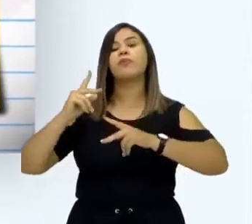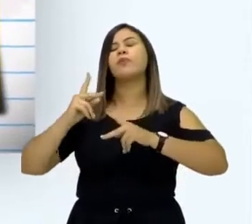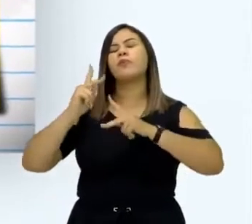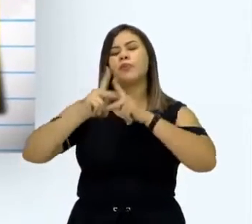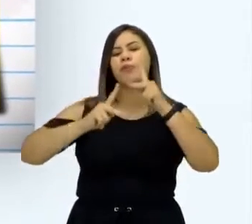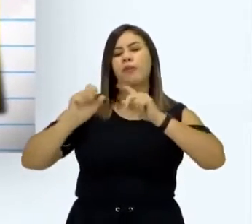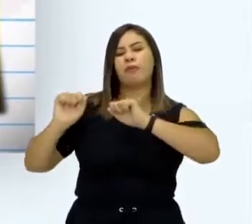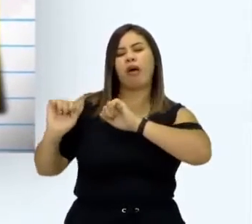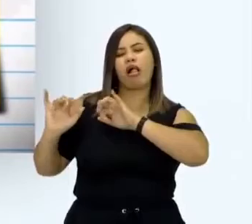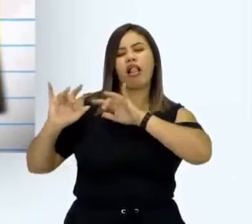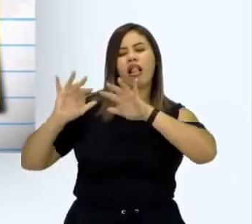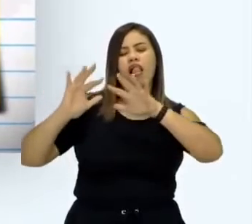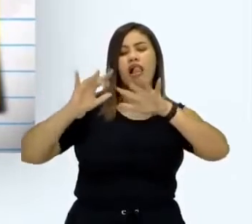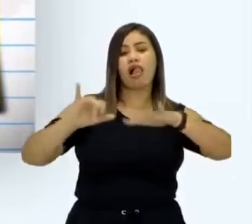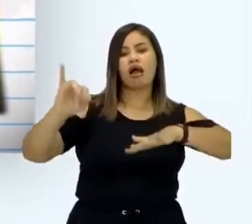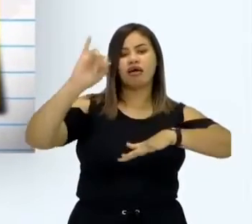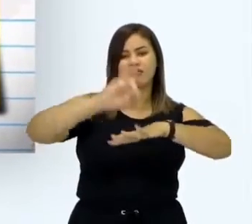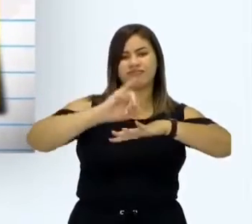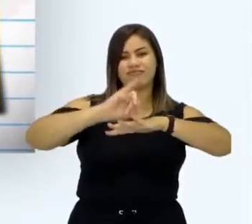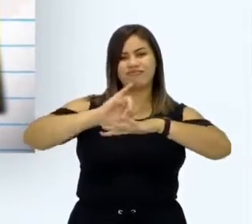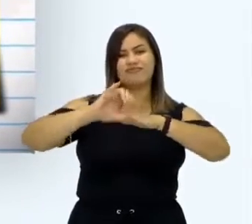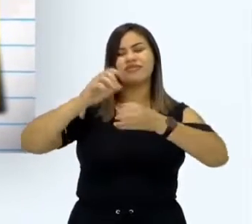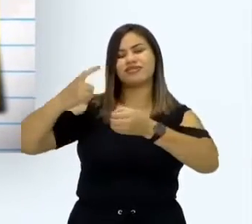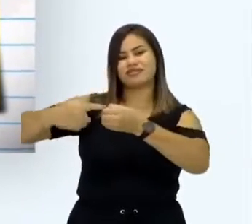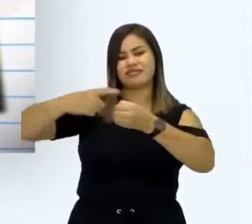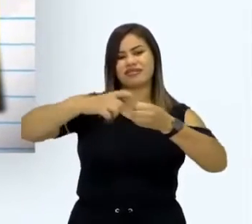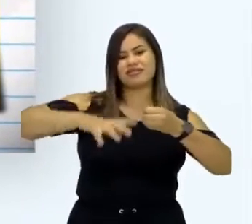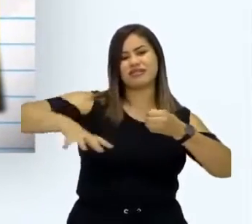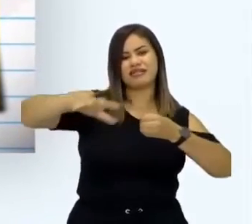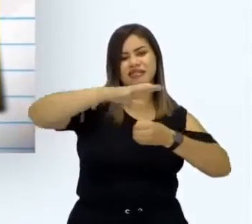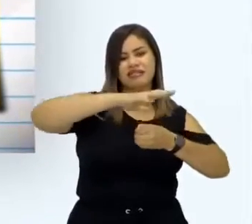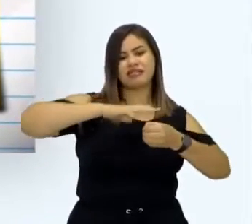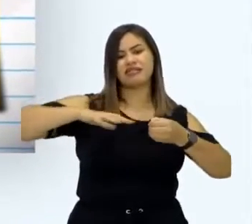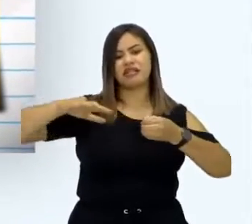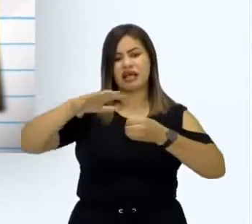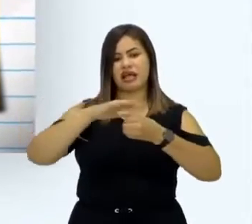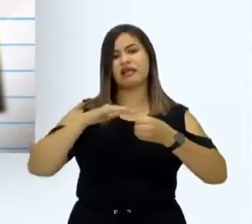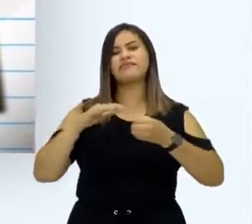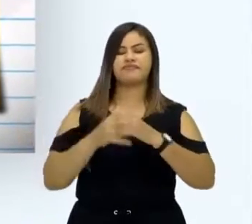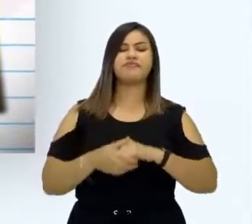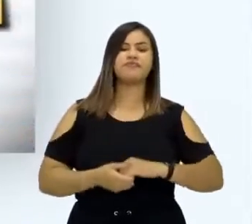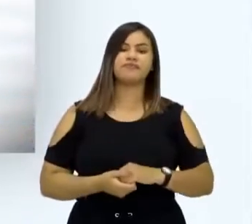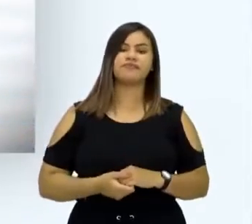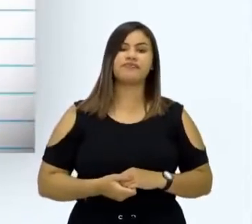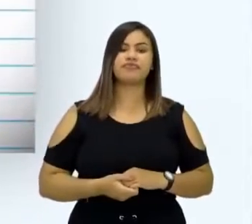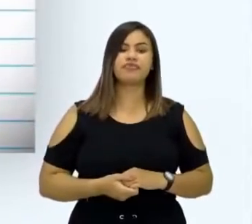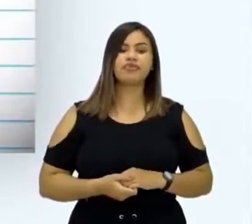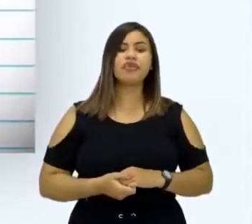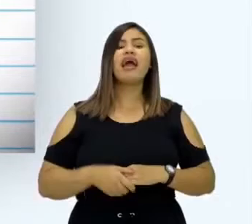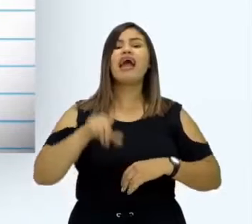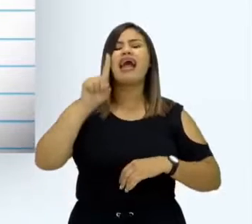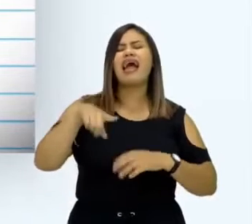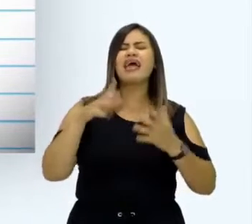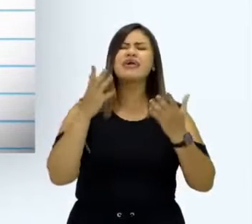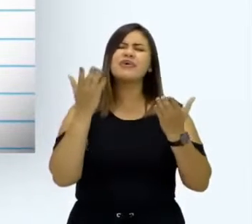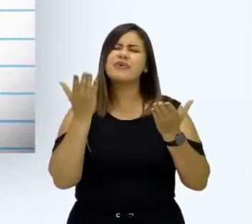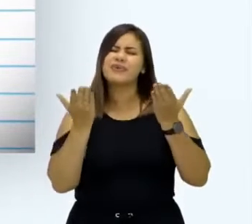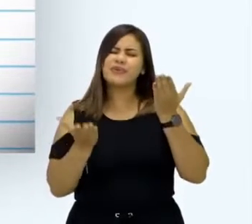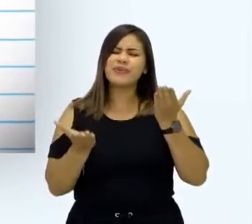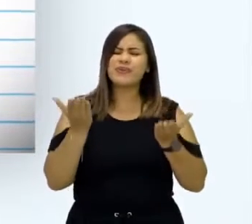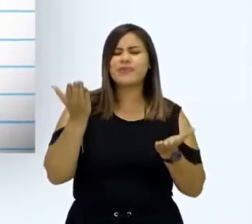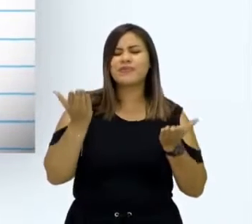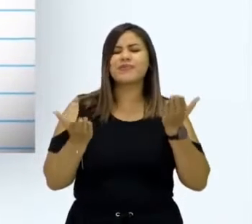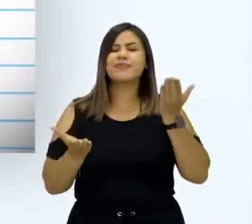centros urbanos e em um avanço das áreas dedicadas à agricultura para alimentar todas essas populações. É uma espécie de